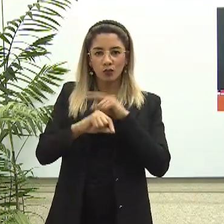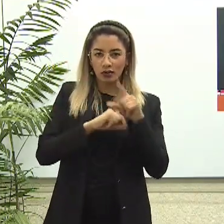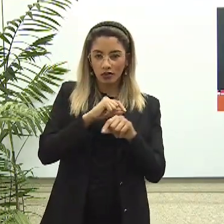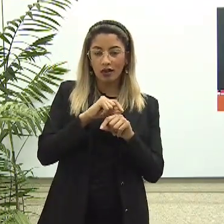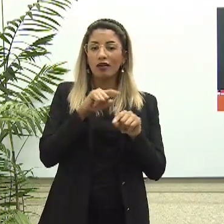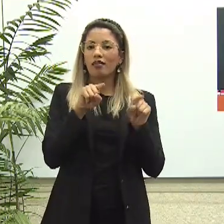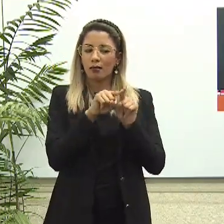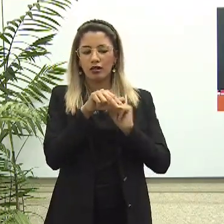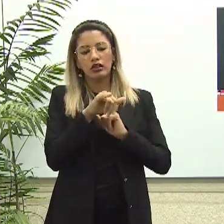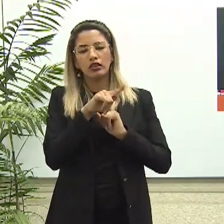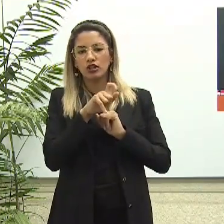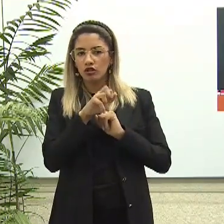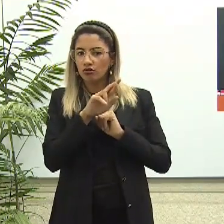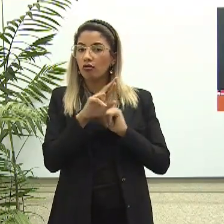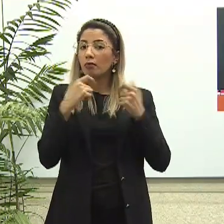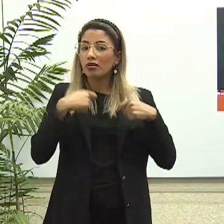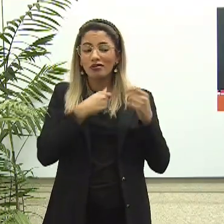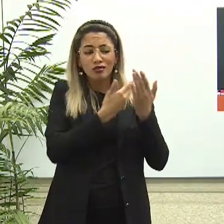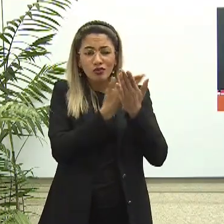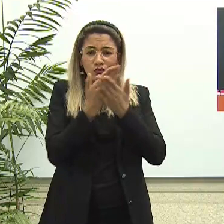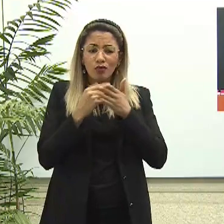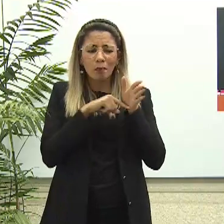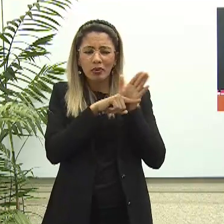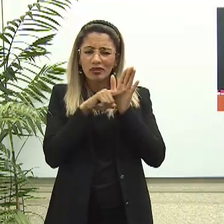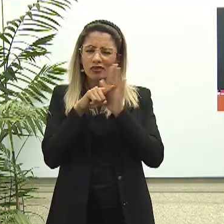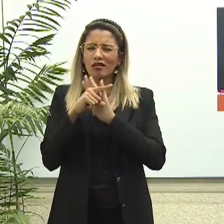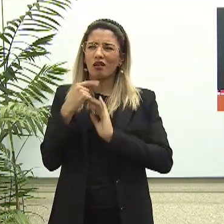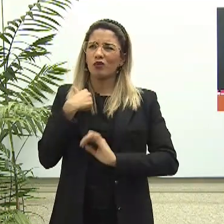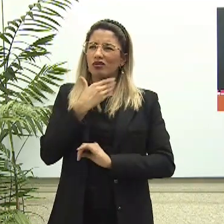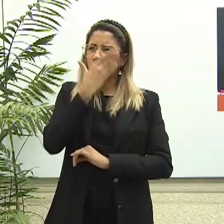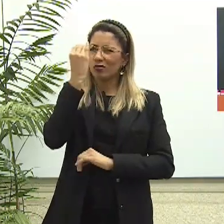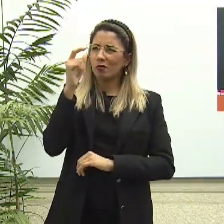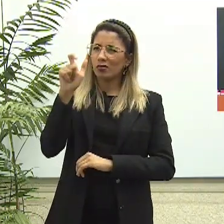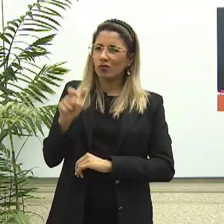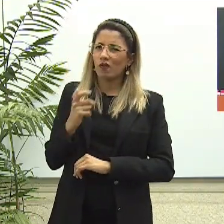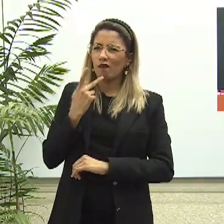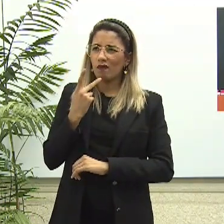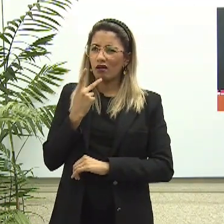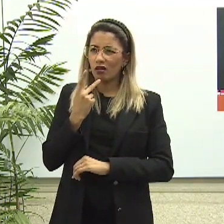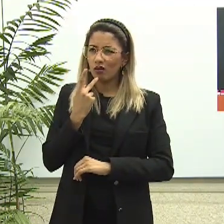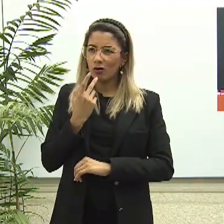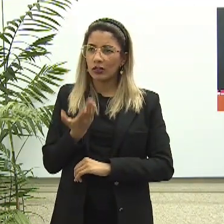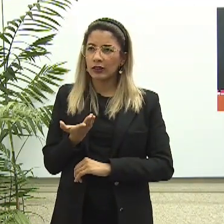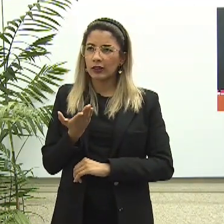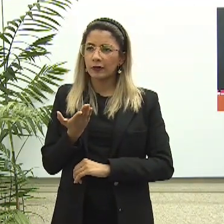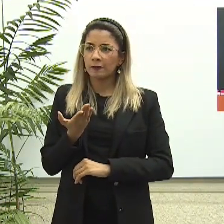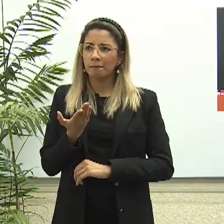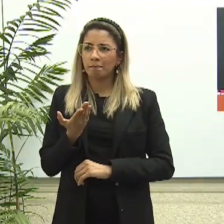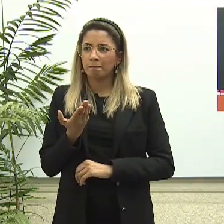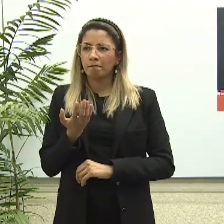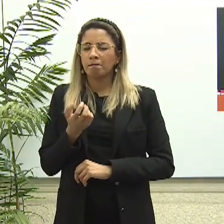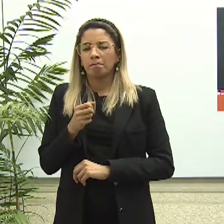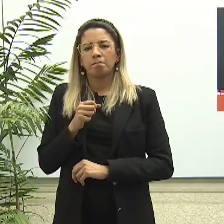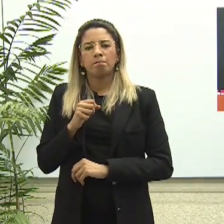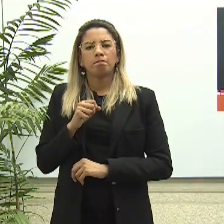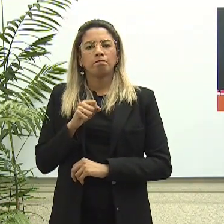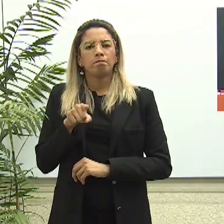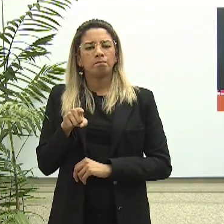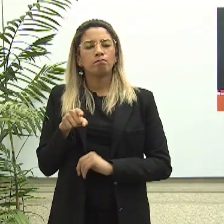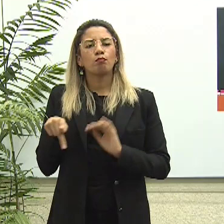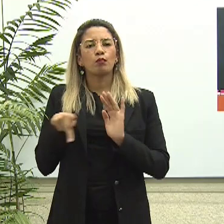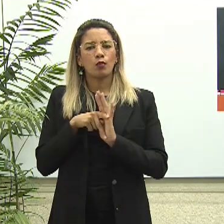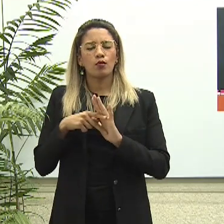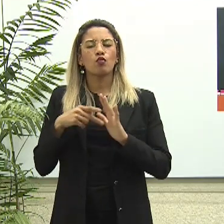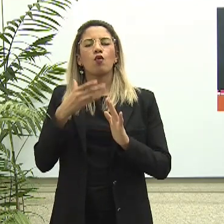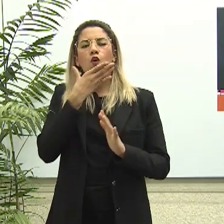niger como diz o esqueci agora quem disse mas vou lembrar agora eh se a chave anatomia do